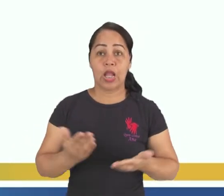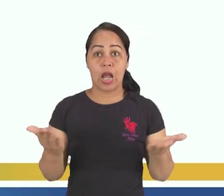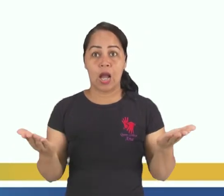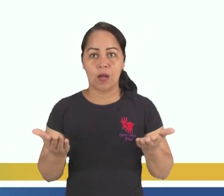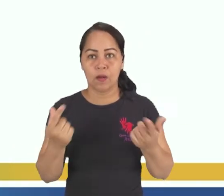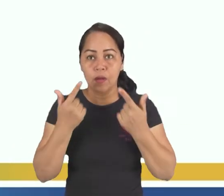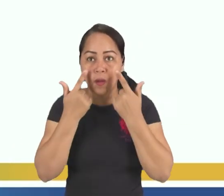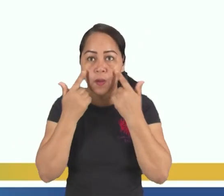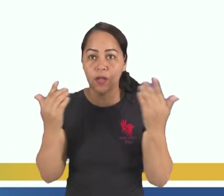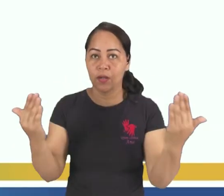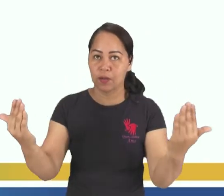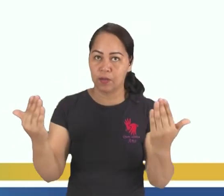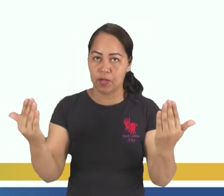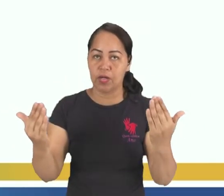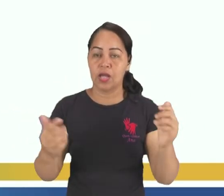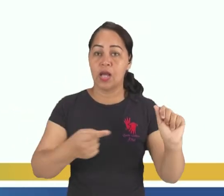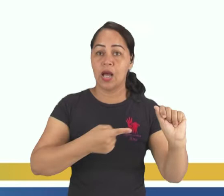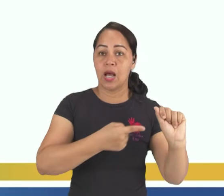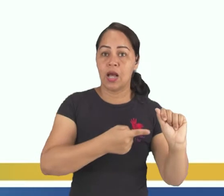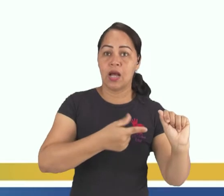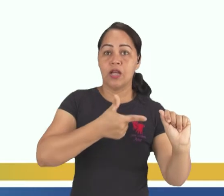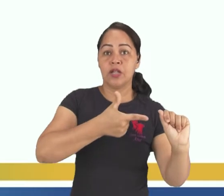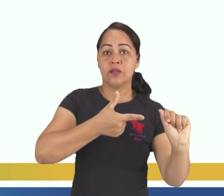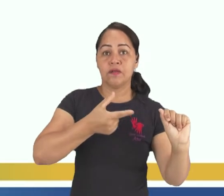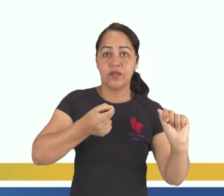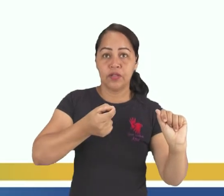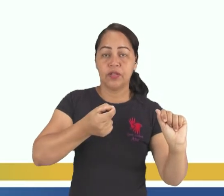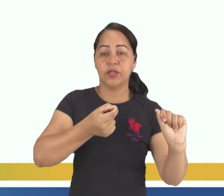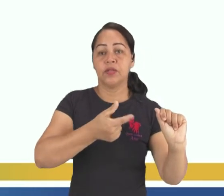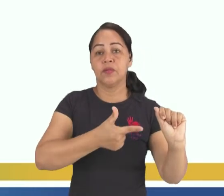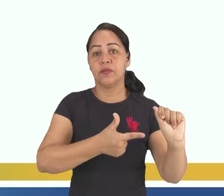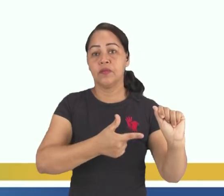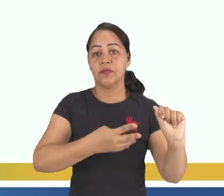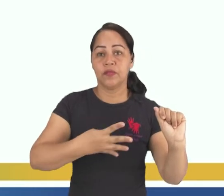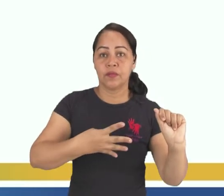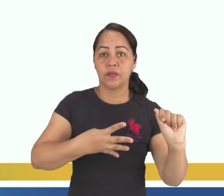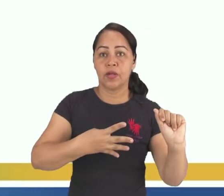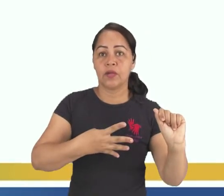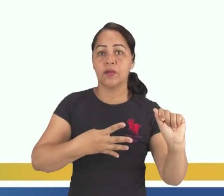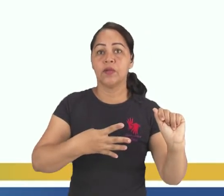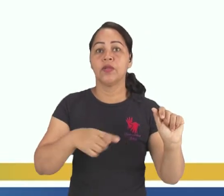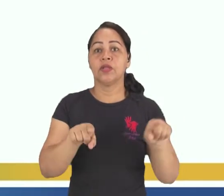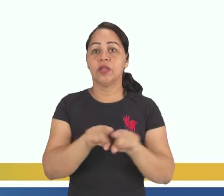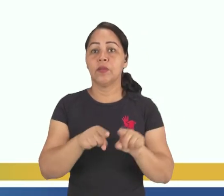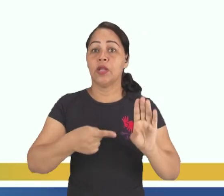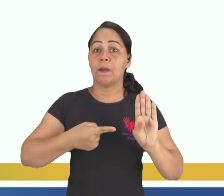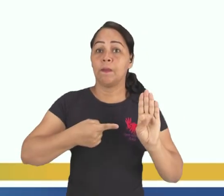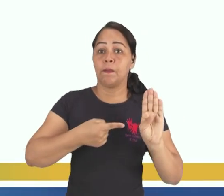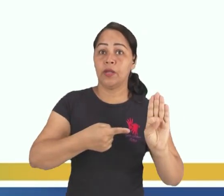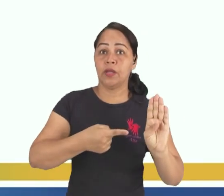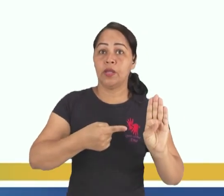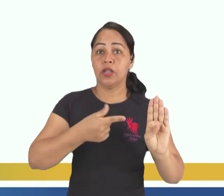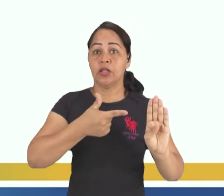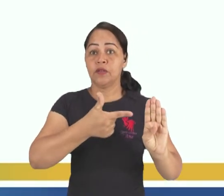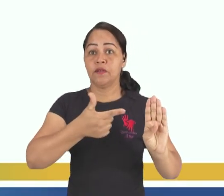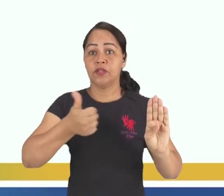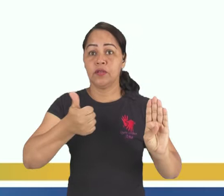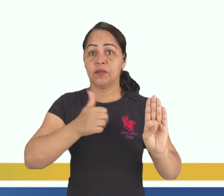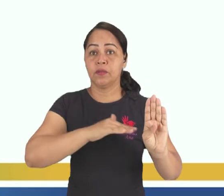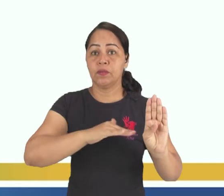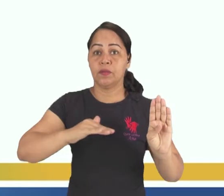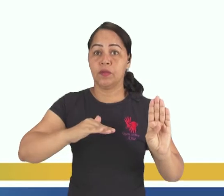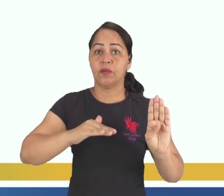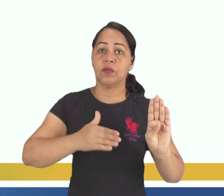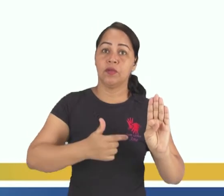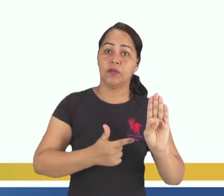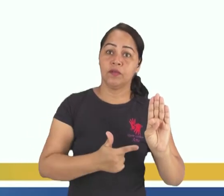ficou fácil de comparar, né? Perceba, nós temos os mesmos denominadores. E agora, para eu dizer qual das frações é maior e qual é a